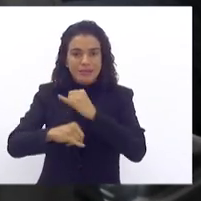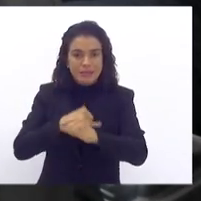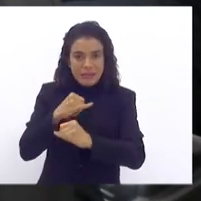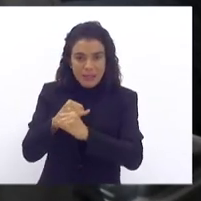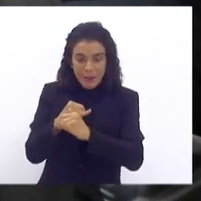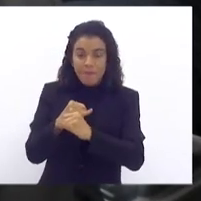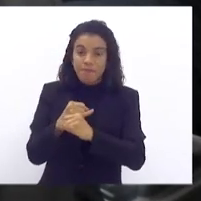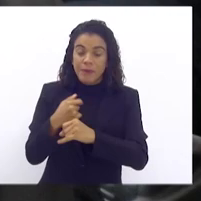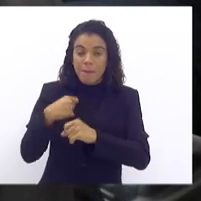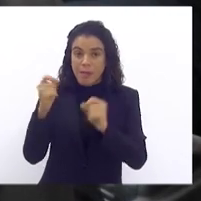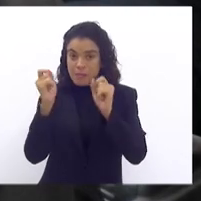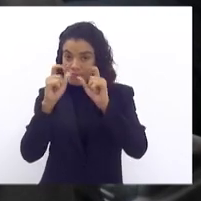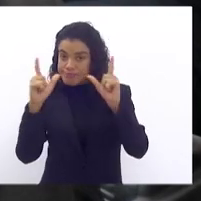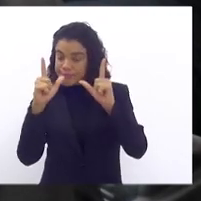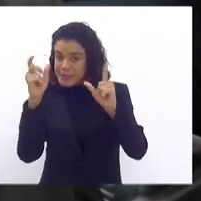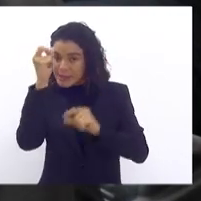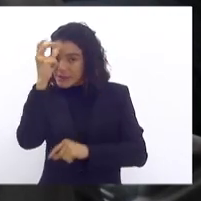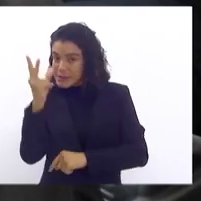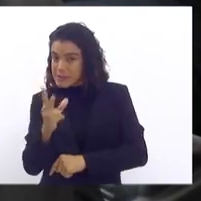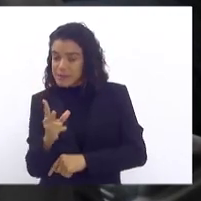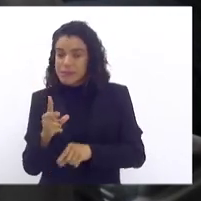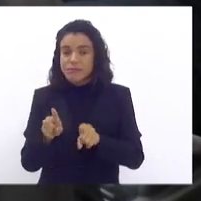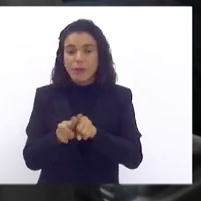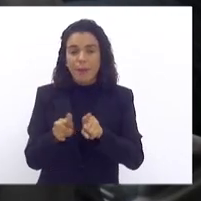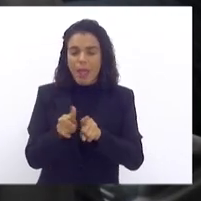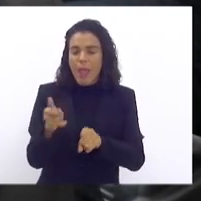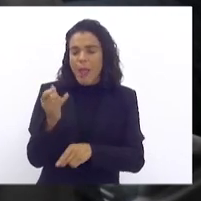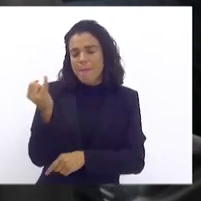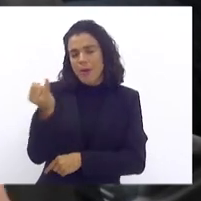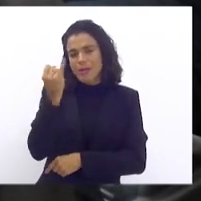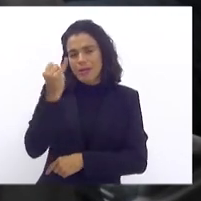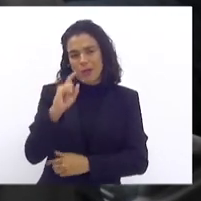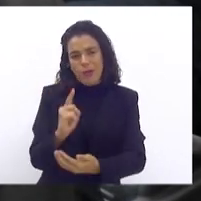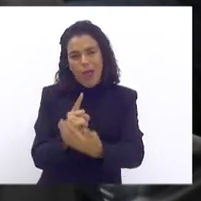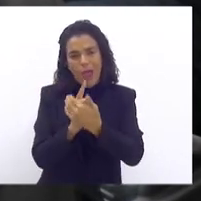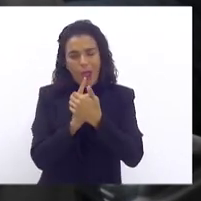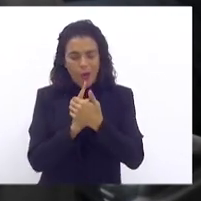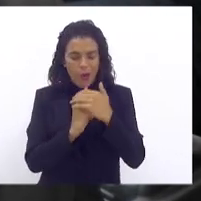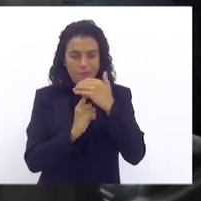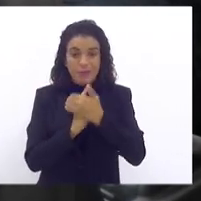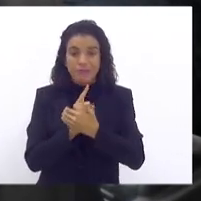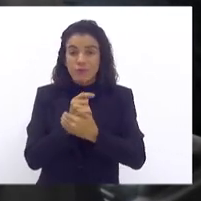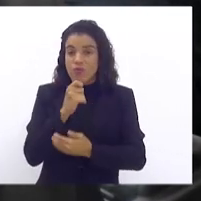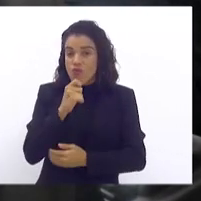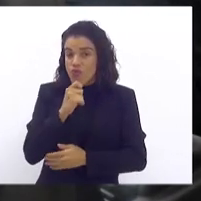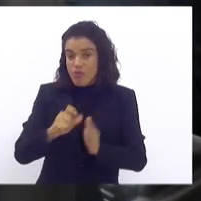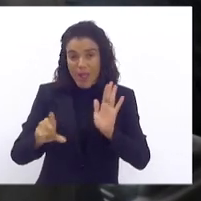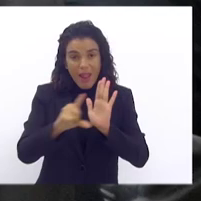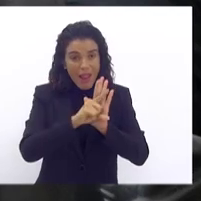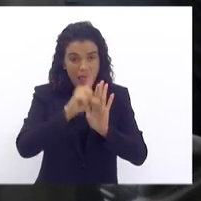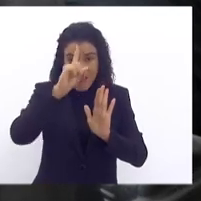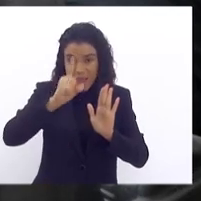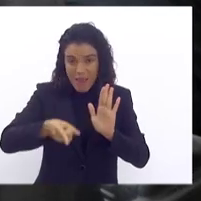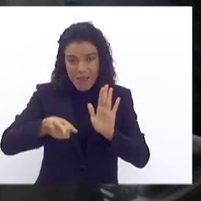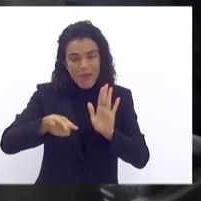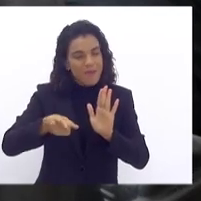precisa ter, e esse acolhimento seria super importante. Se não for previsto em lei, não vai ser